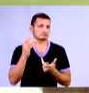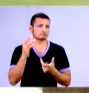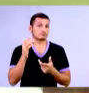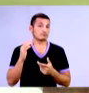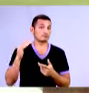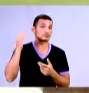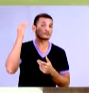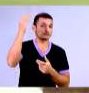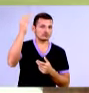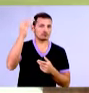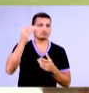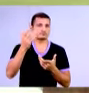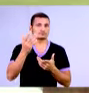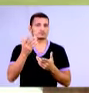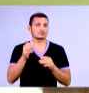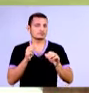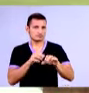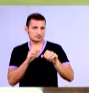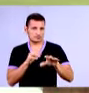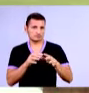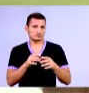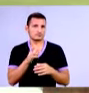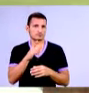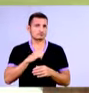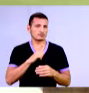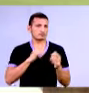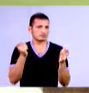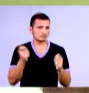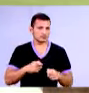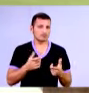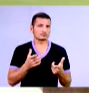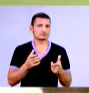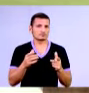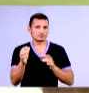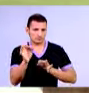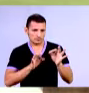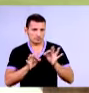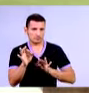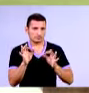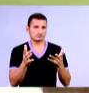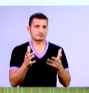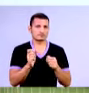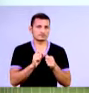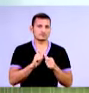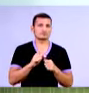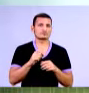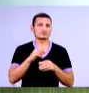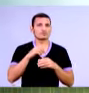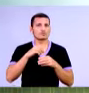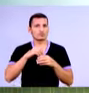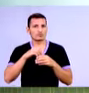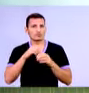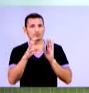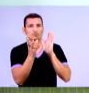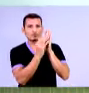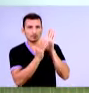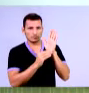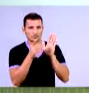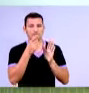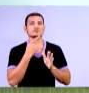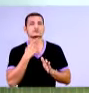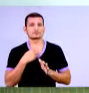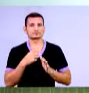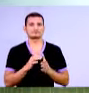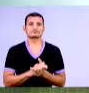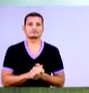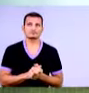sentido do recurso multimídia, ele tenha a capacidade de produzir o conteúdo que ele deseja, né? Então, nós anseiamos isso e